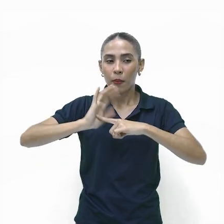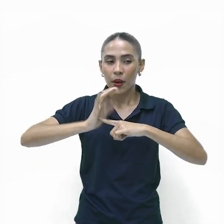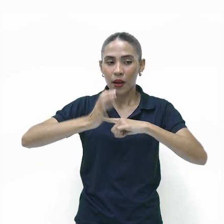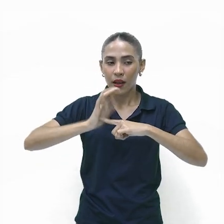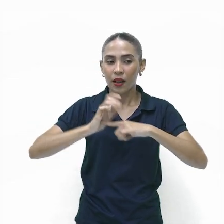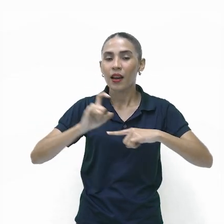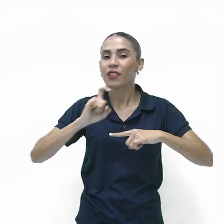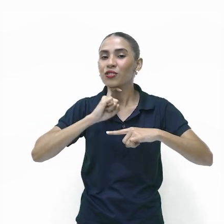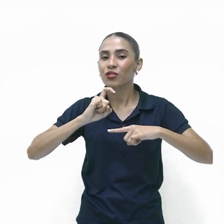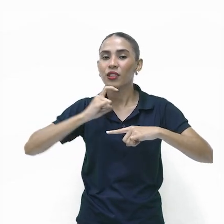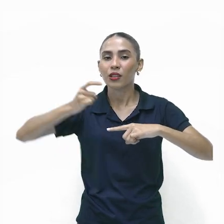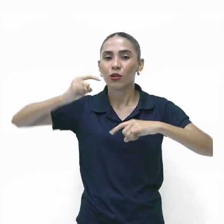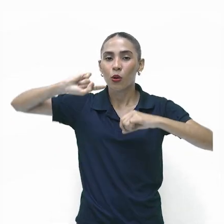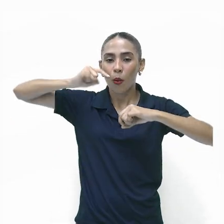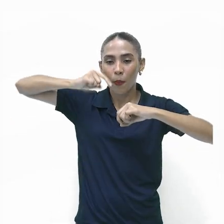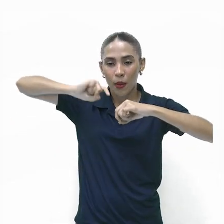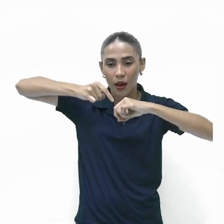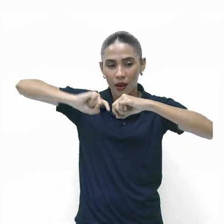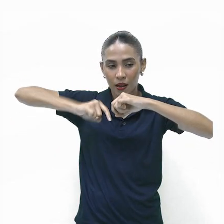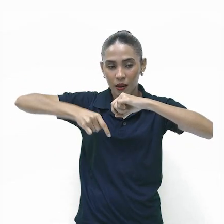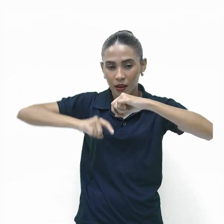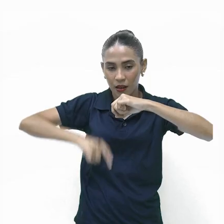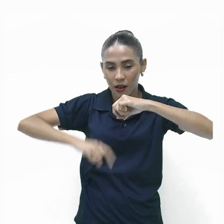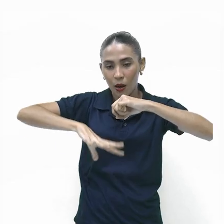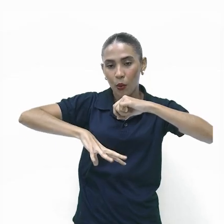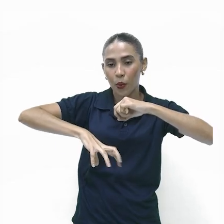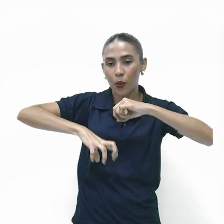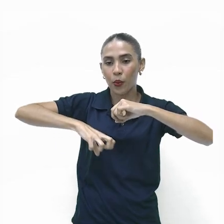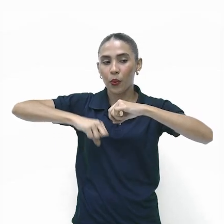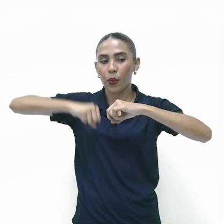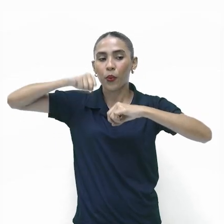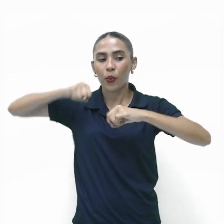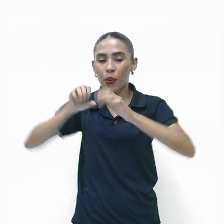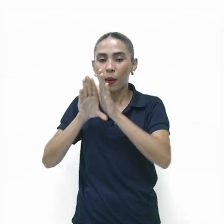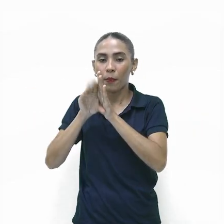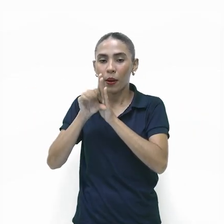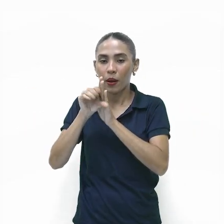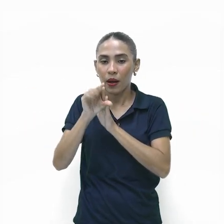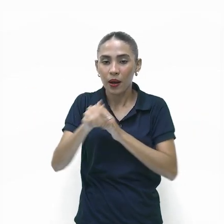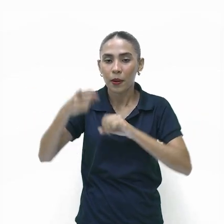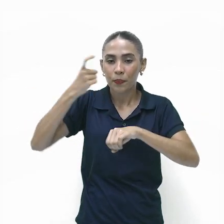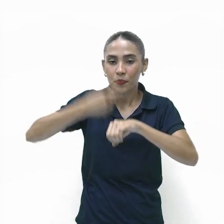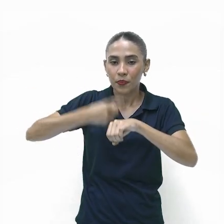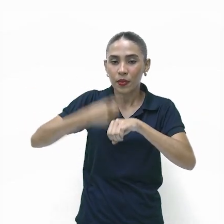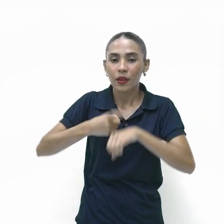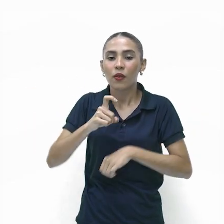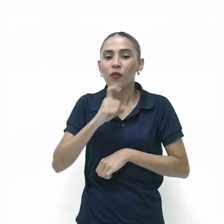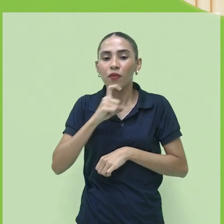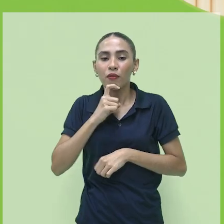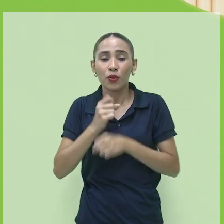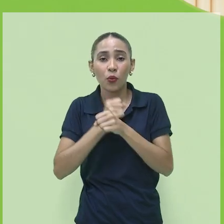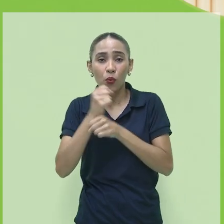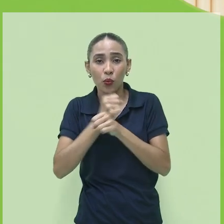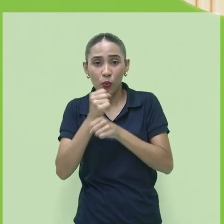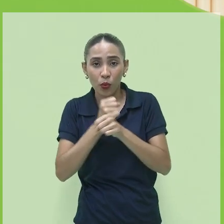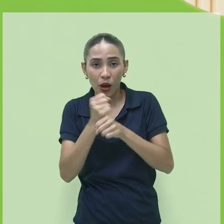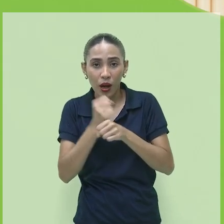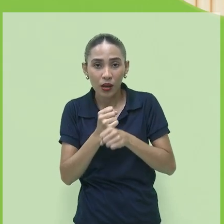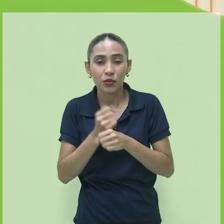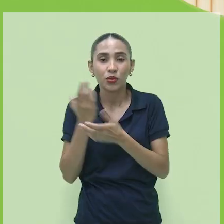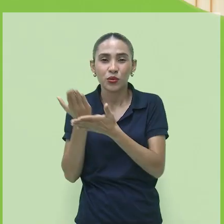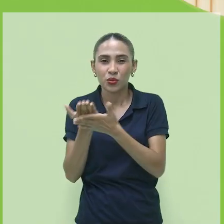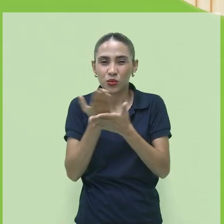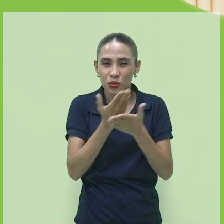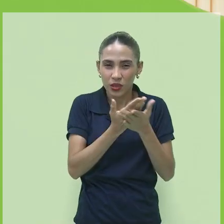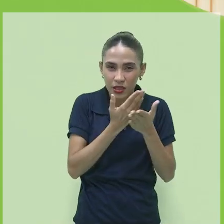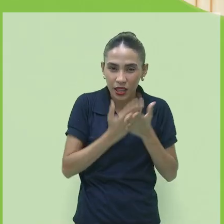gelo antigo, para estudar micróbios congelados há milhares de anos. Essa estratégia aí, ela é bastante utilizada no